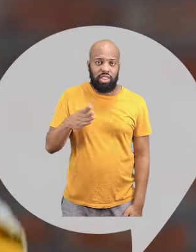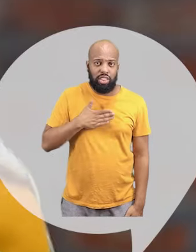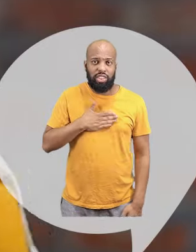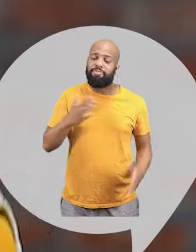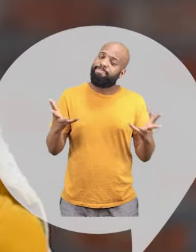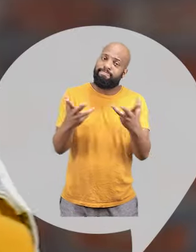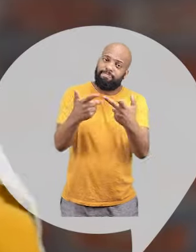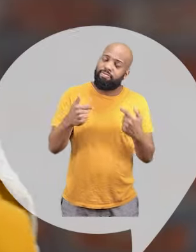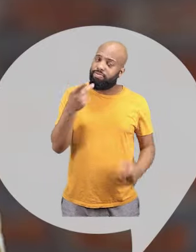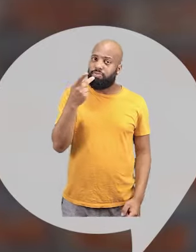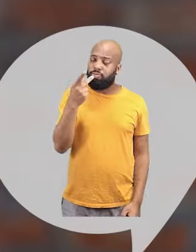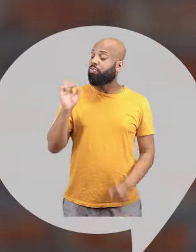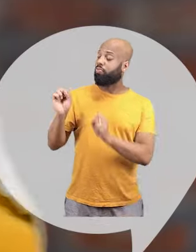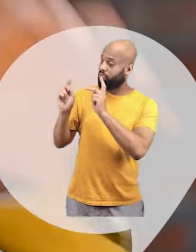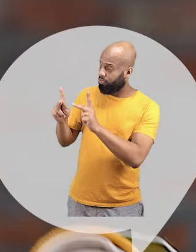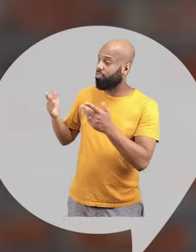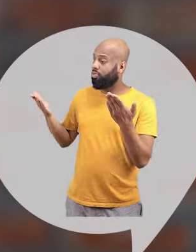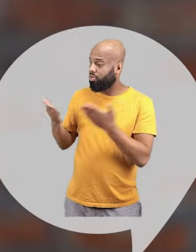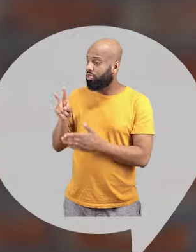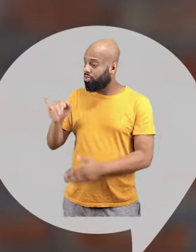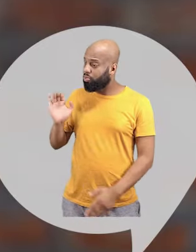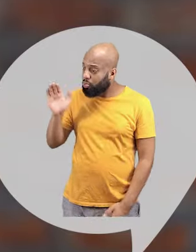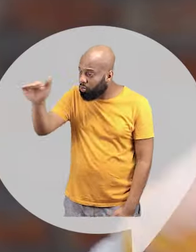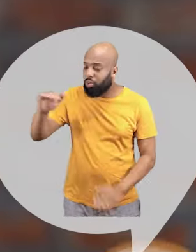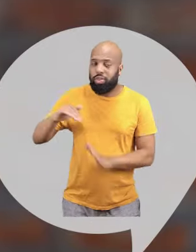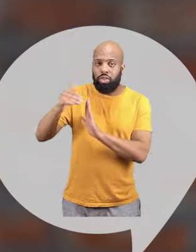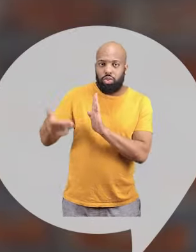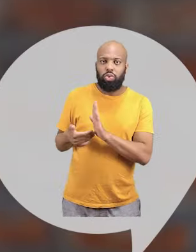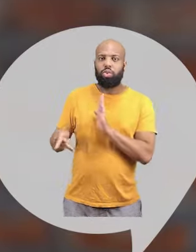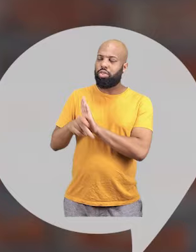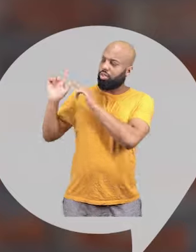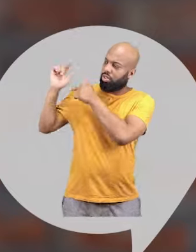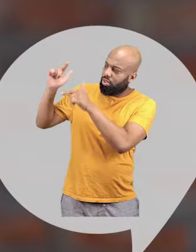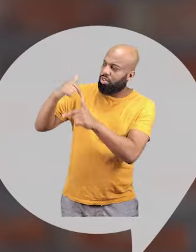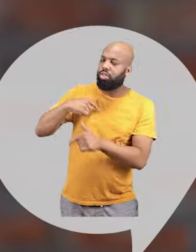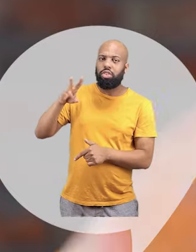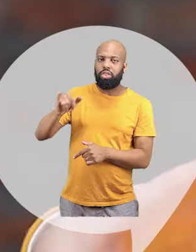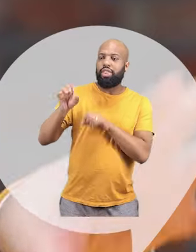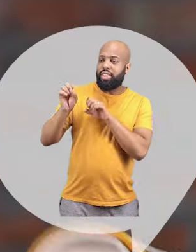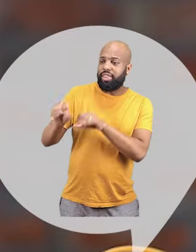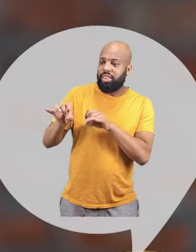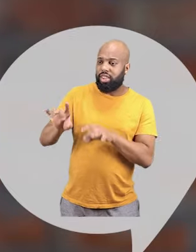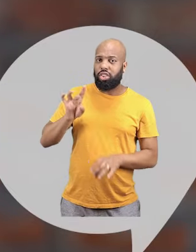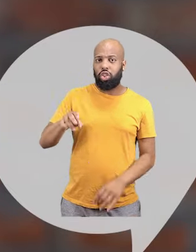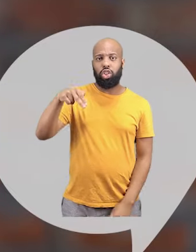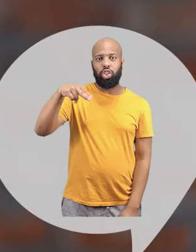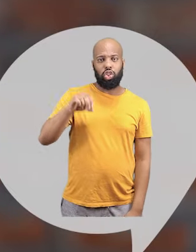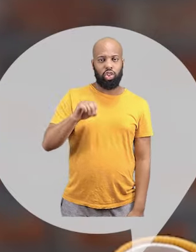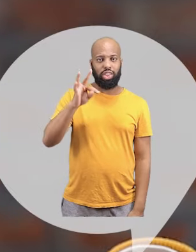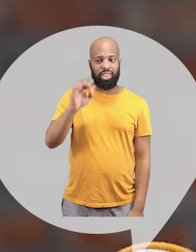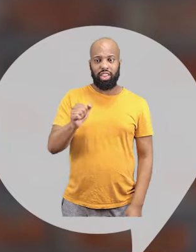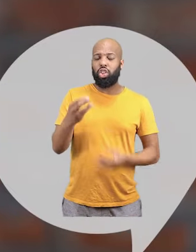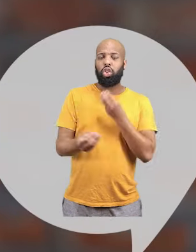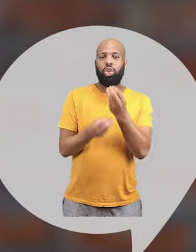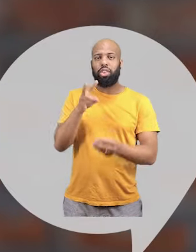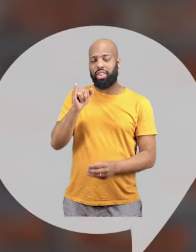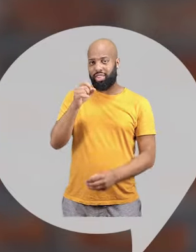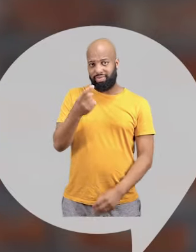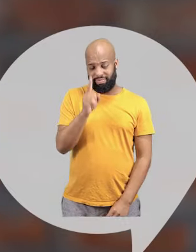uma professora minha que foi uma professora maravilhosa e ela chegou pra mim então beleza A gente vai pular toda essa parte aqui eu vou te ensinar acordes e como